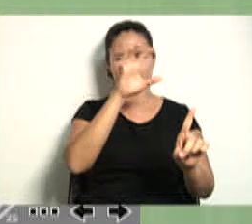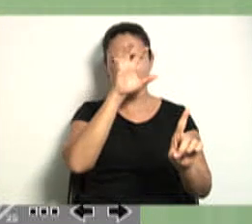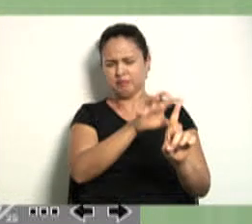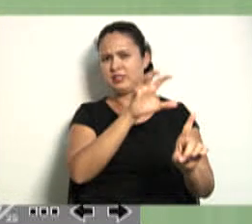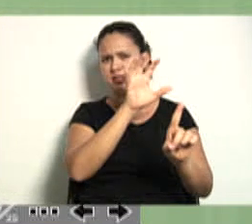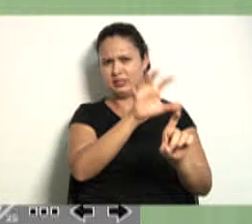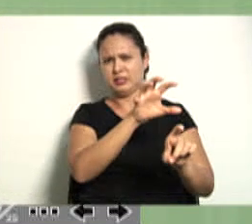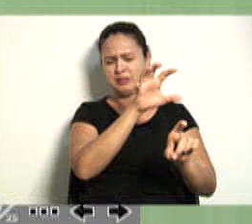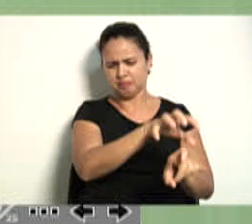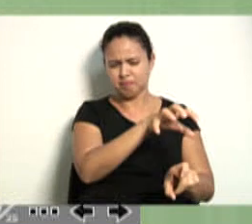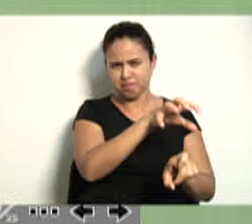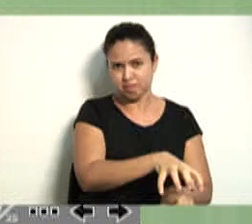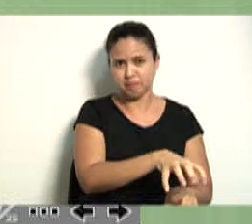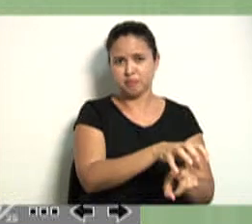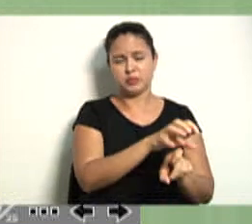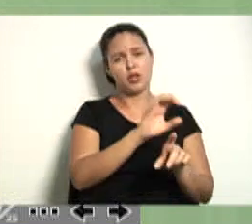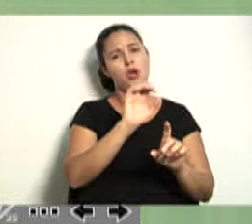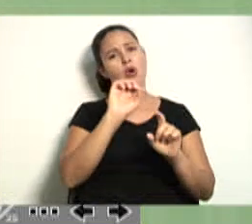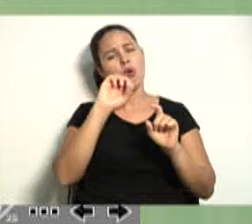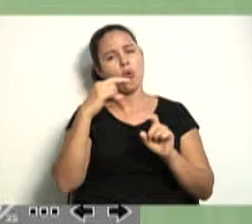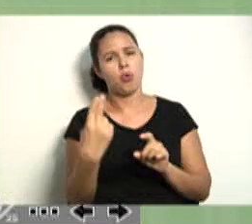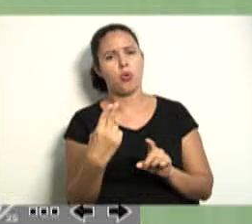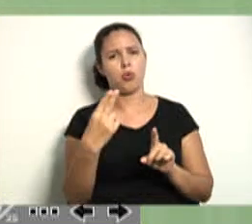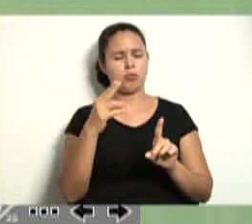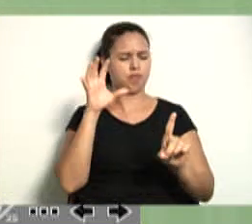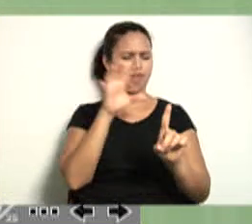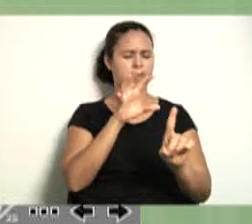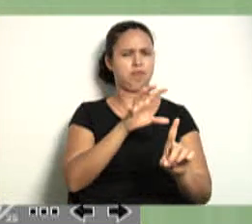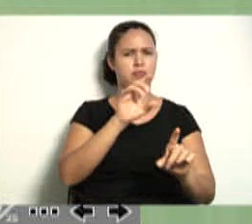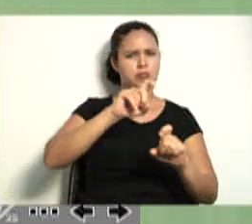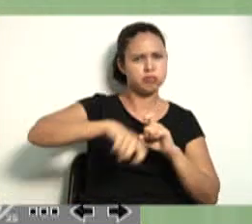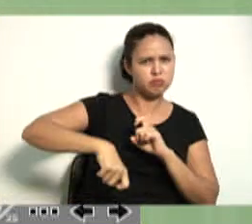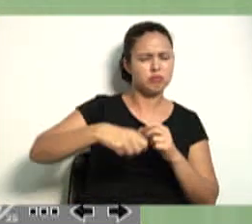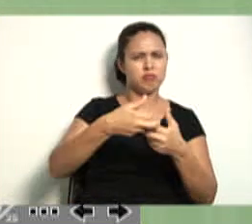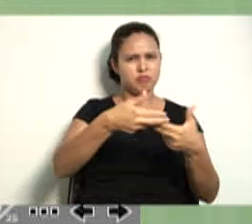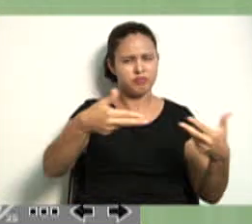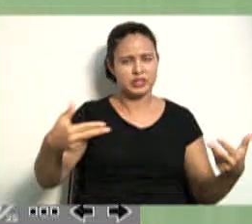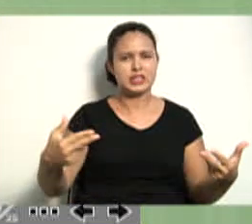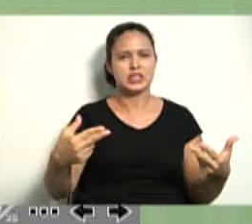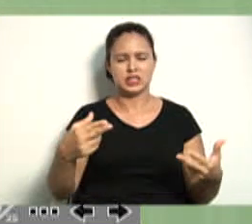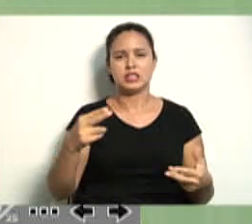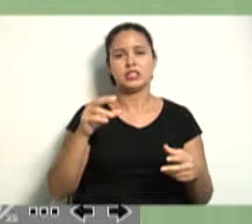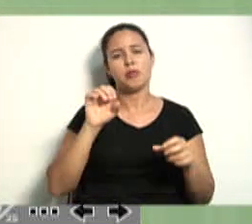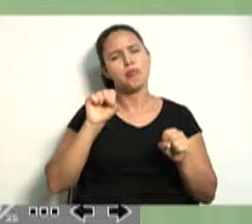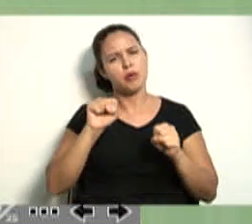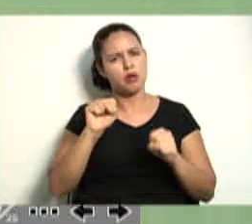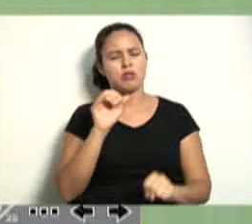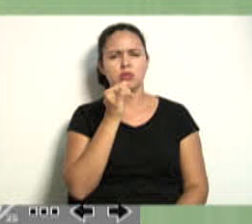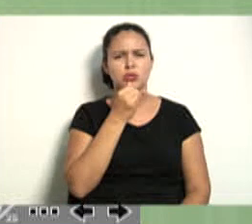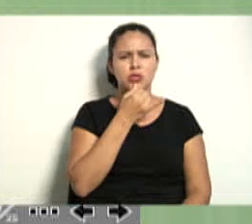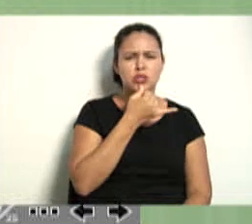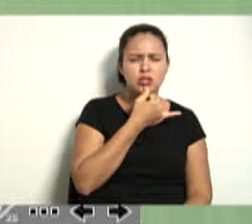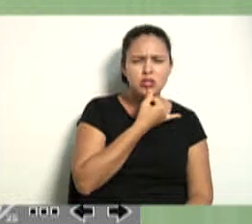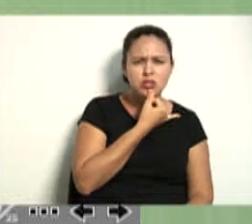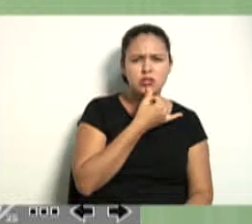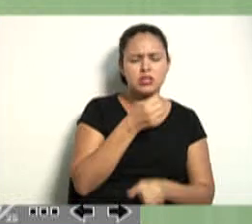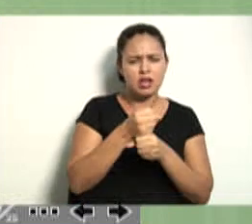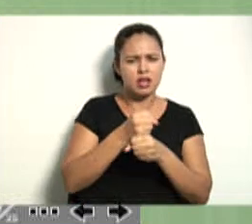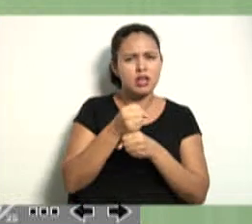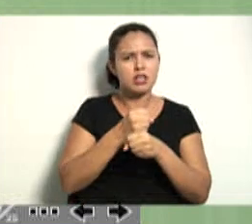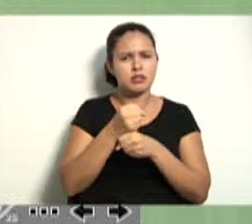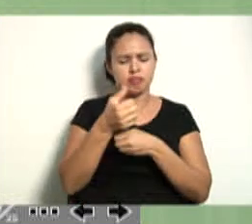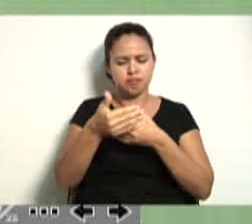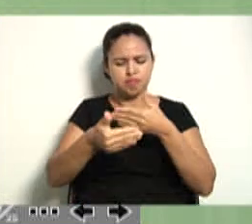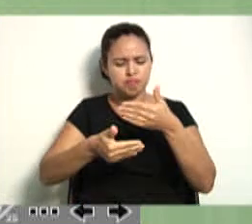trabalho. O trabalho pode ser motivo de tristeza para aqueles que por longos anos